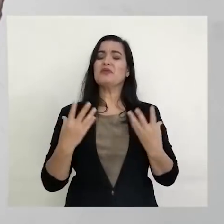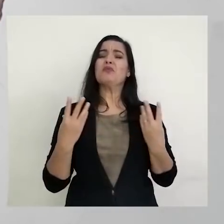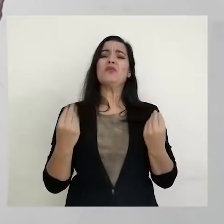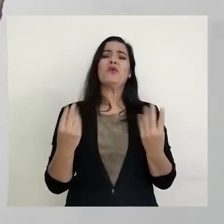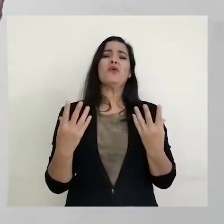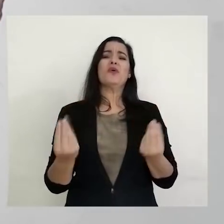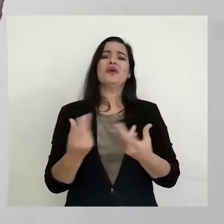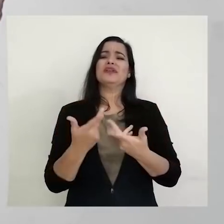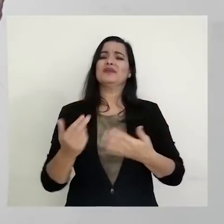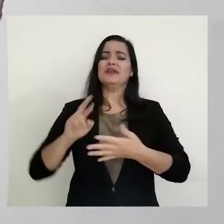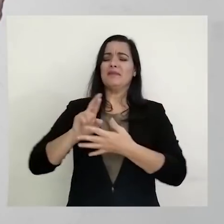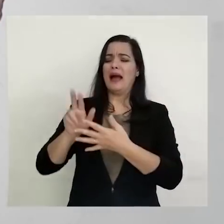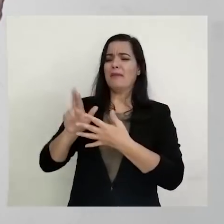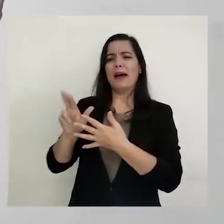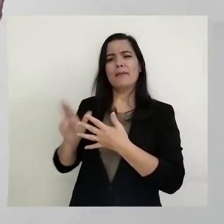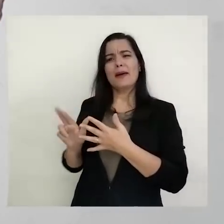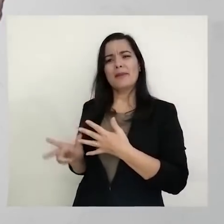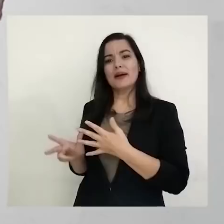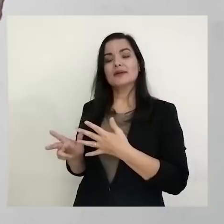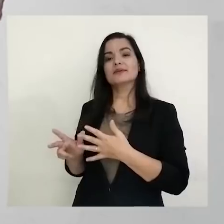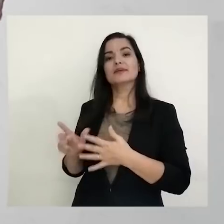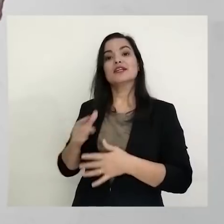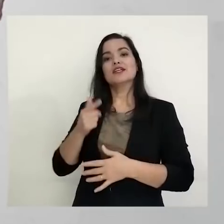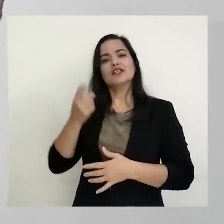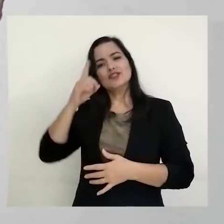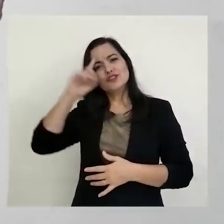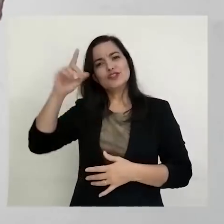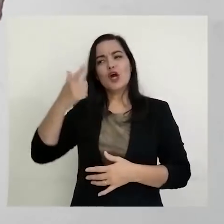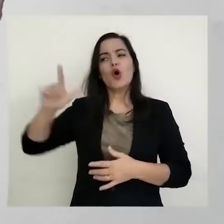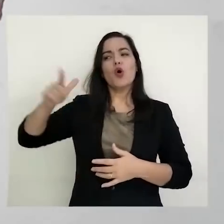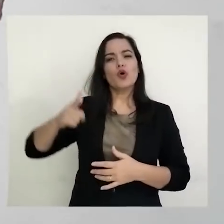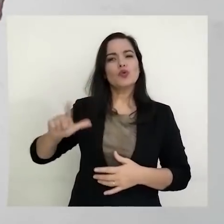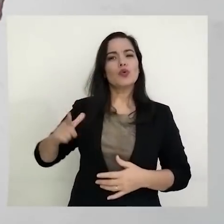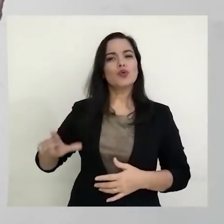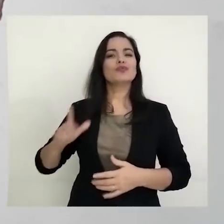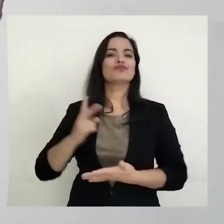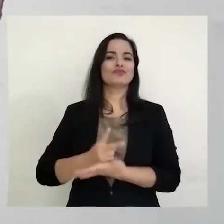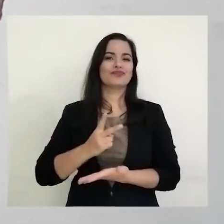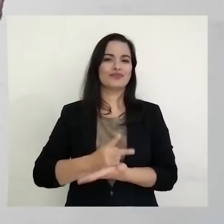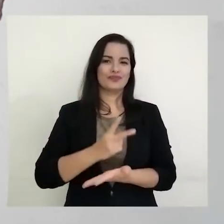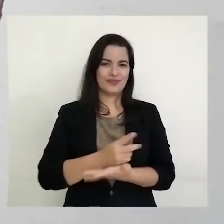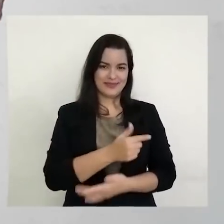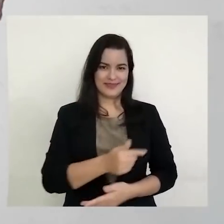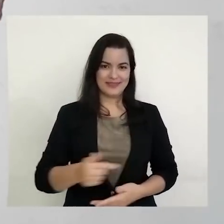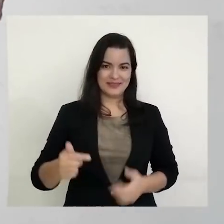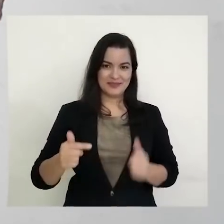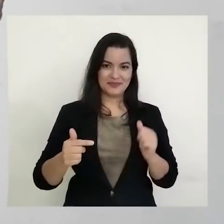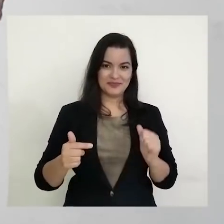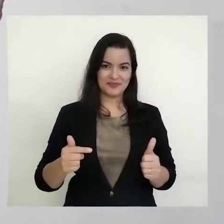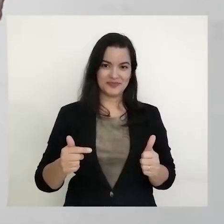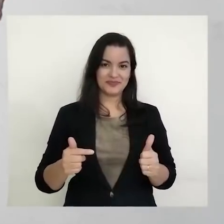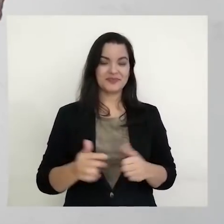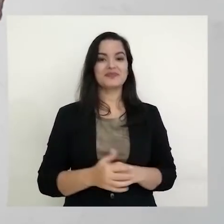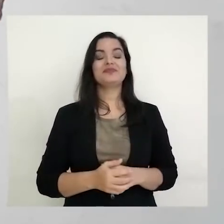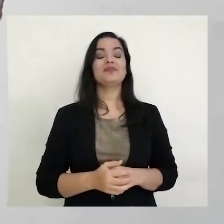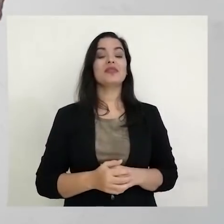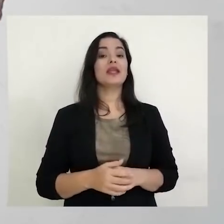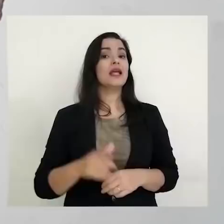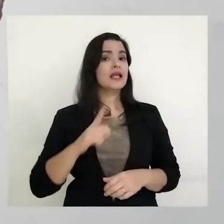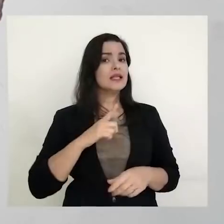falar também outros dias aí da nossa semana, tá bom? Nós temos também diferentes formas